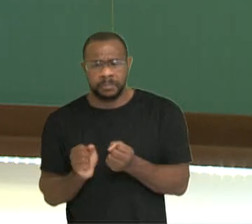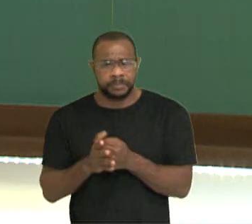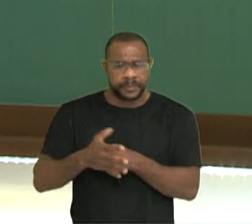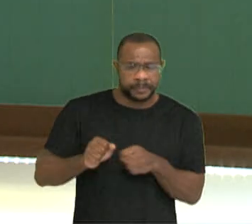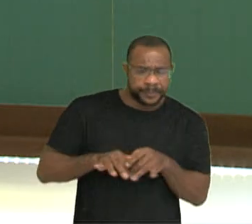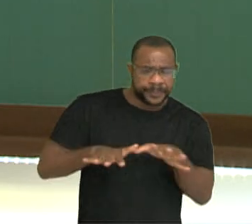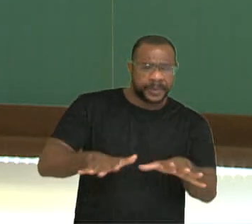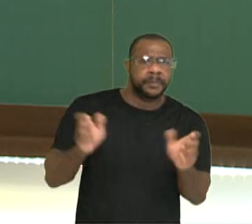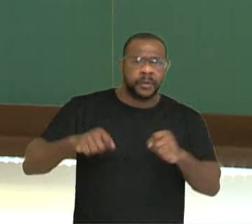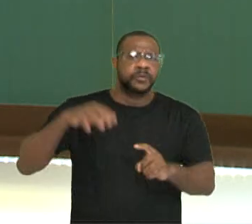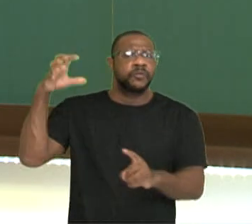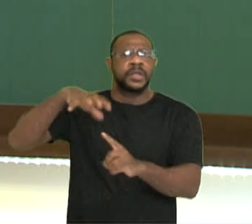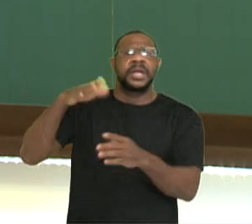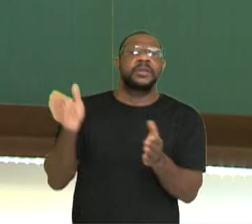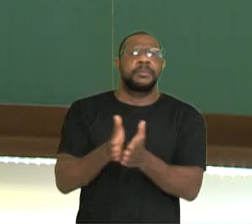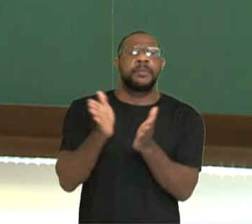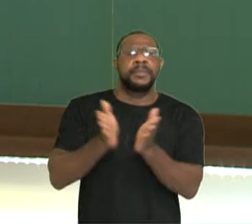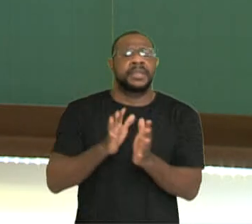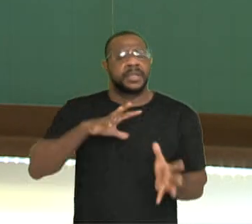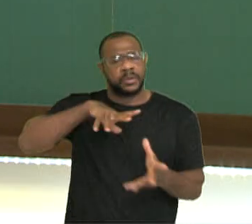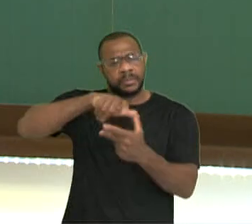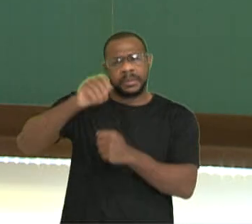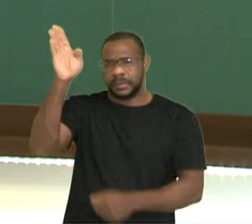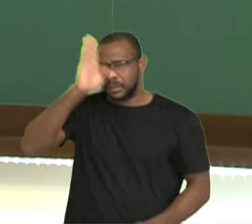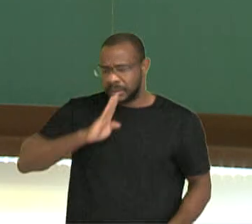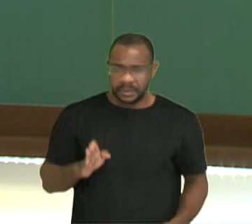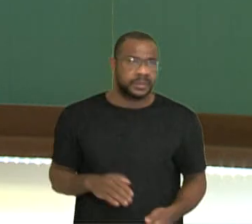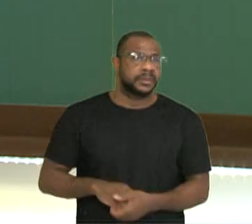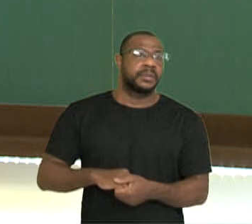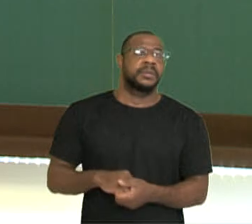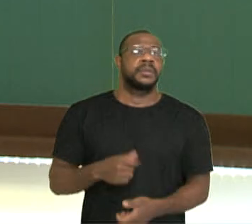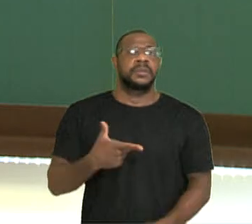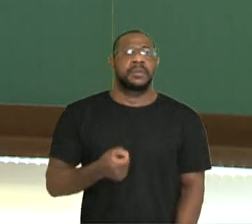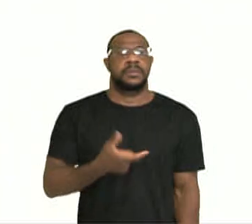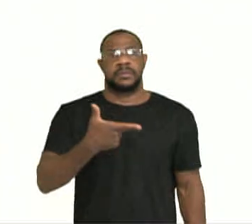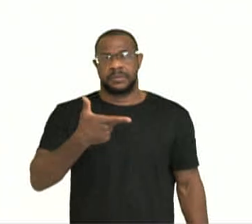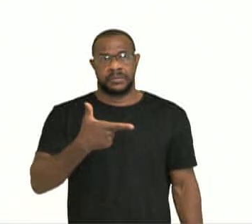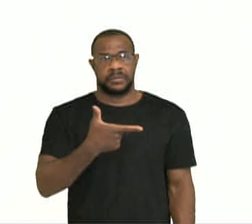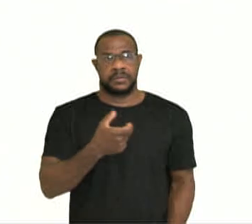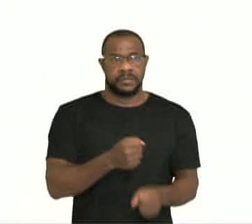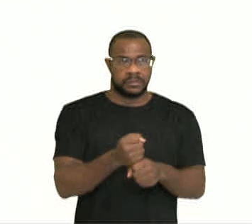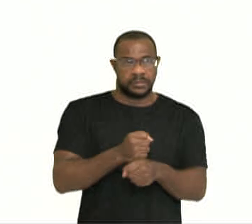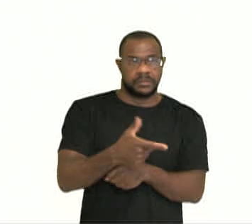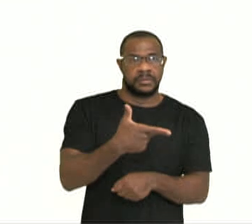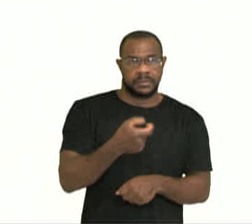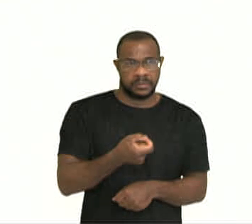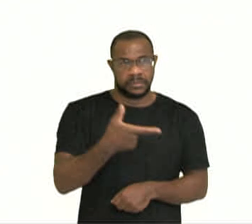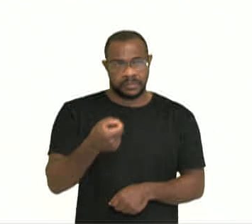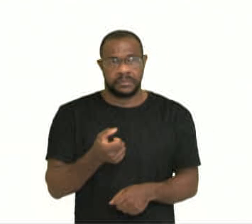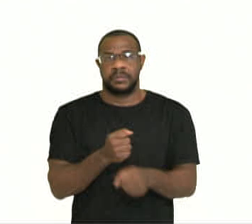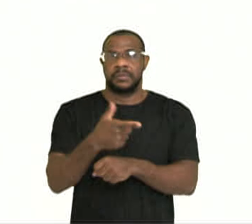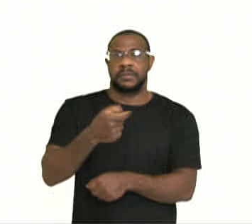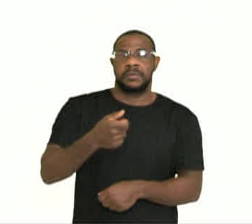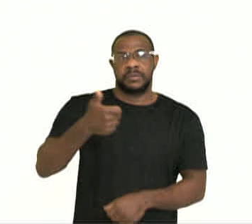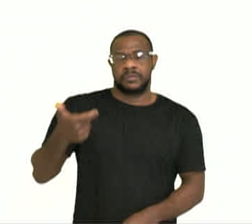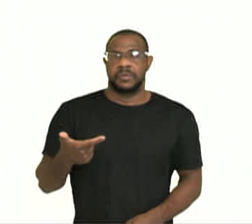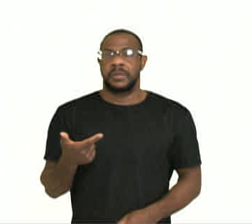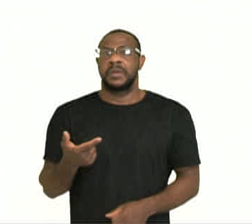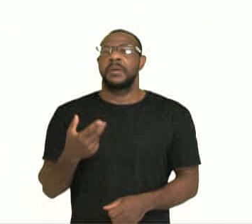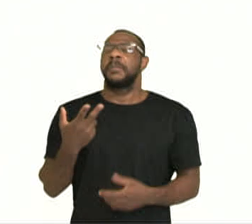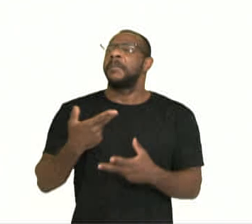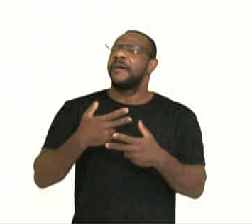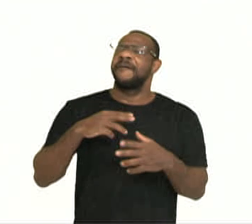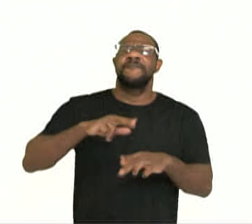na pobreza no Brasil e no mundo, né? Nos anos de 2020 e 2021, muitos estabelecimentos fecharam suas portas.